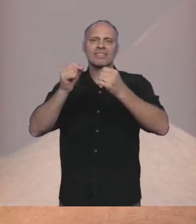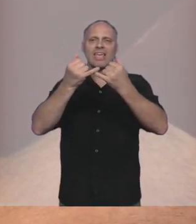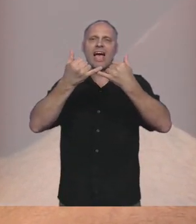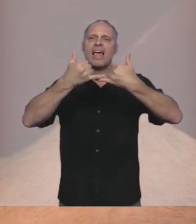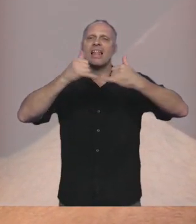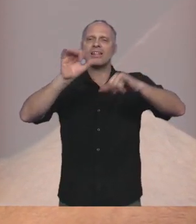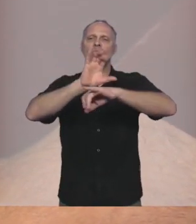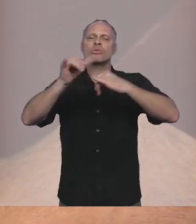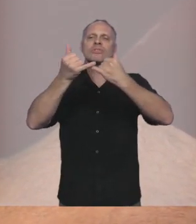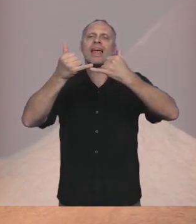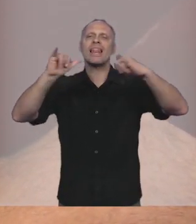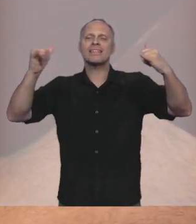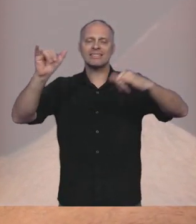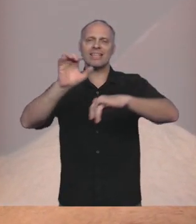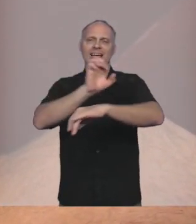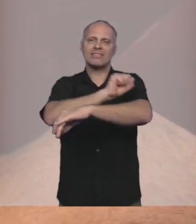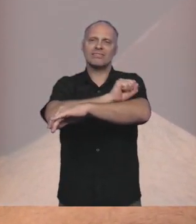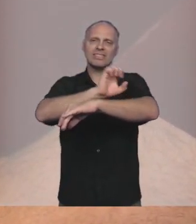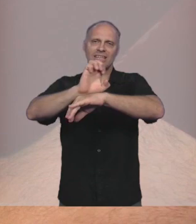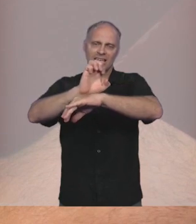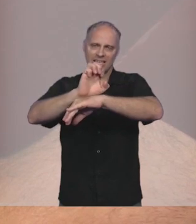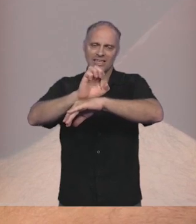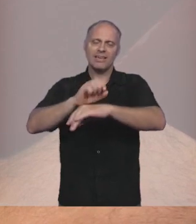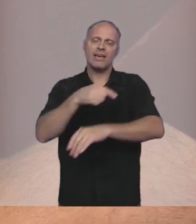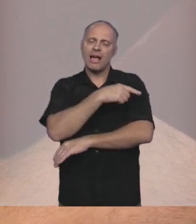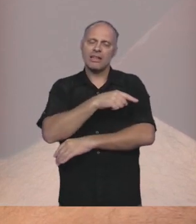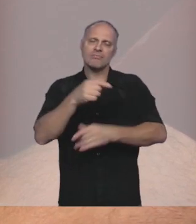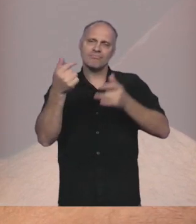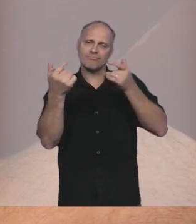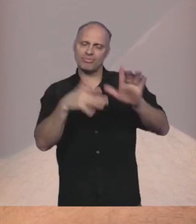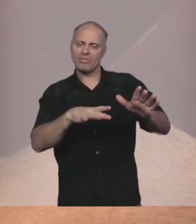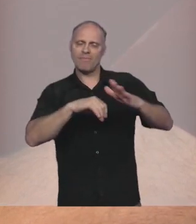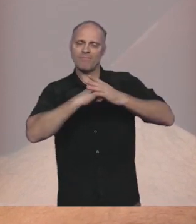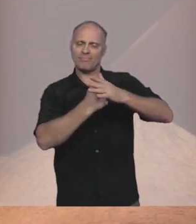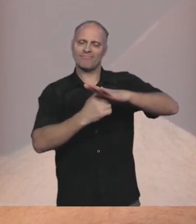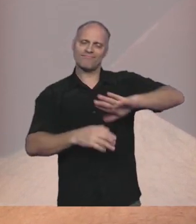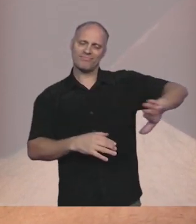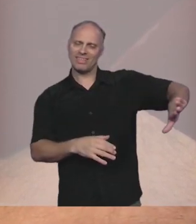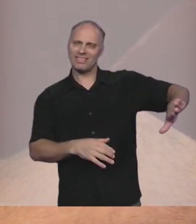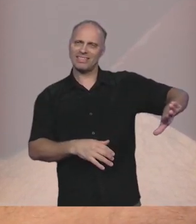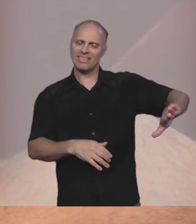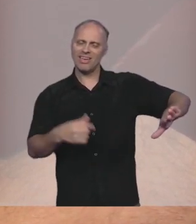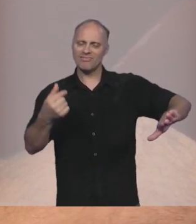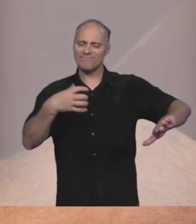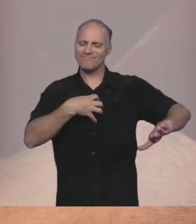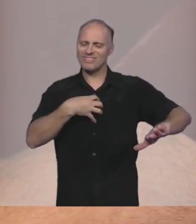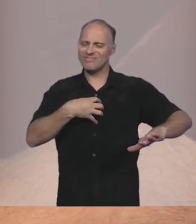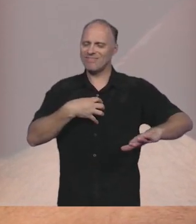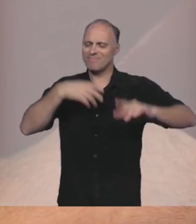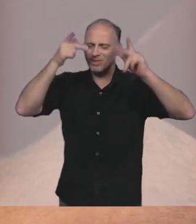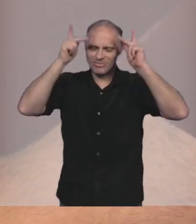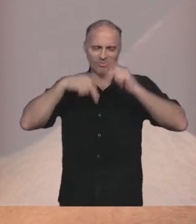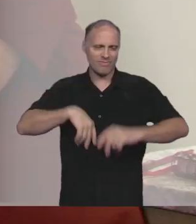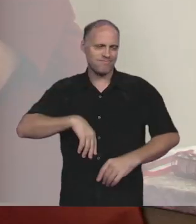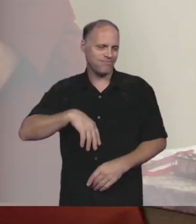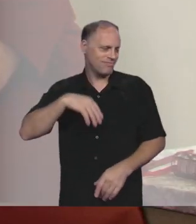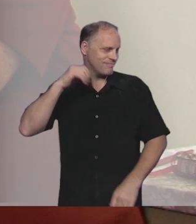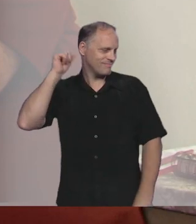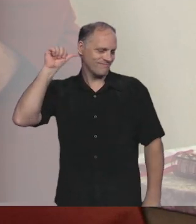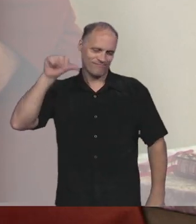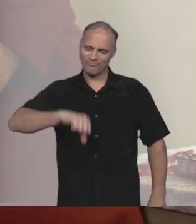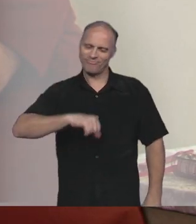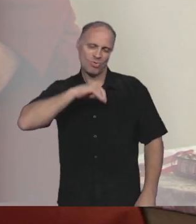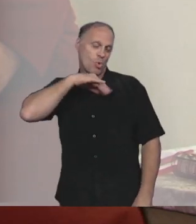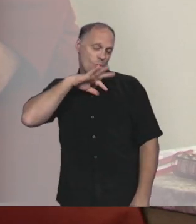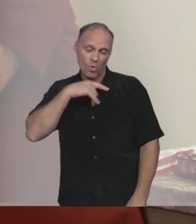eletricidade no Senai. Aí eu tinha abandonado, ainda estava me sentindo o cara mais inútil do mundo, né?